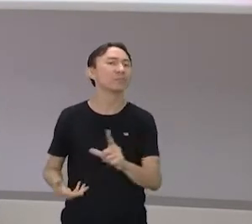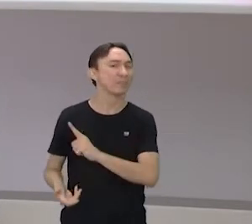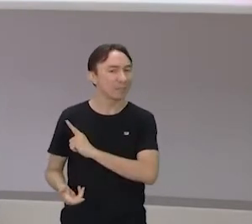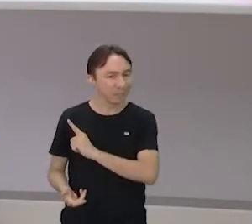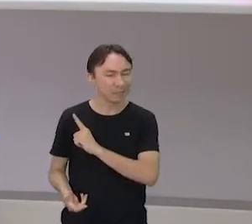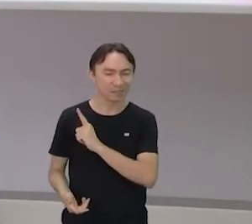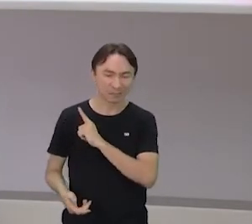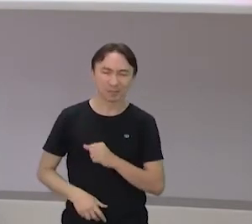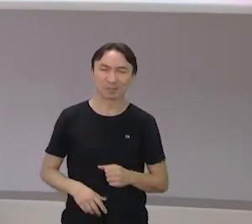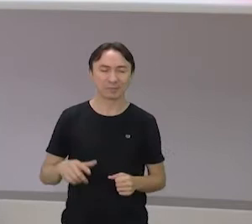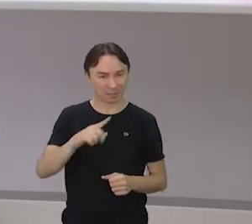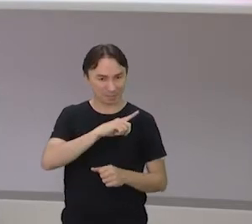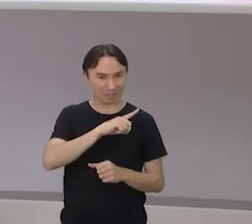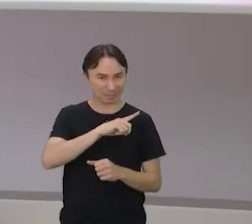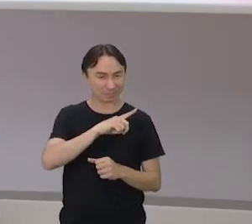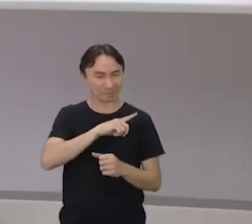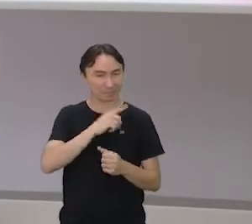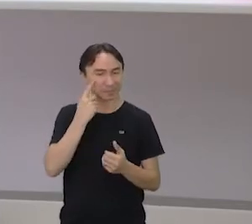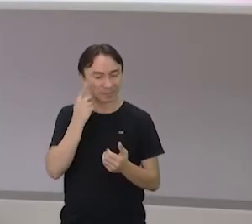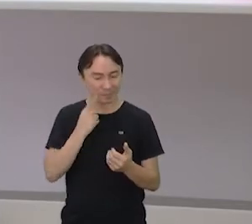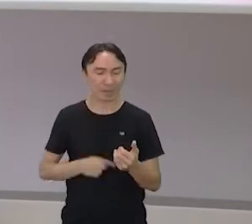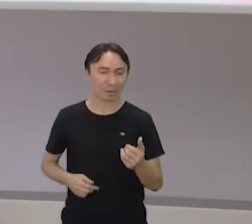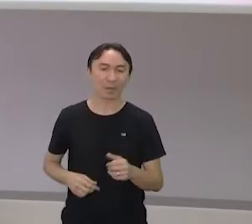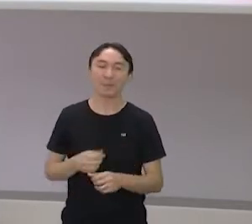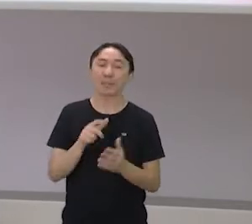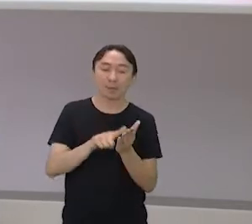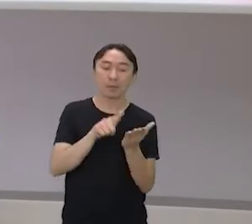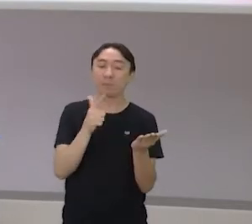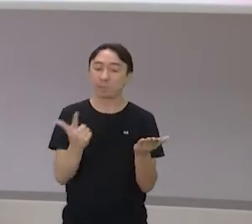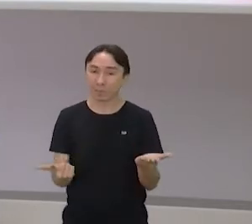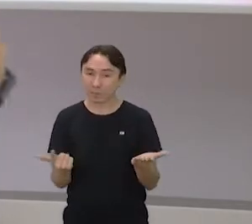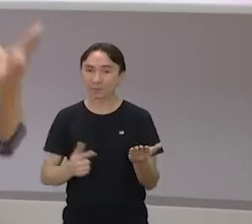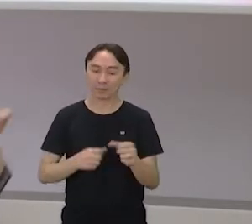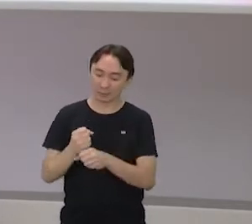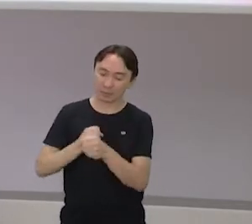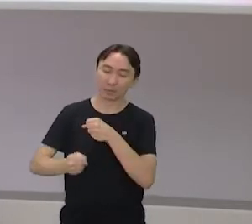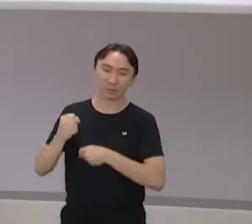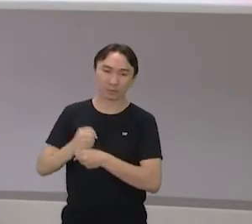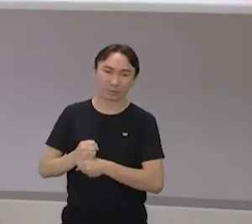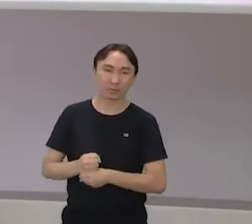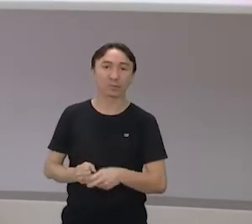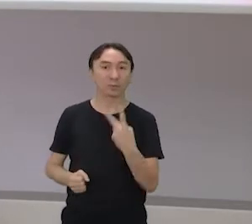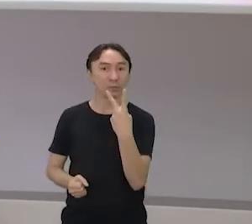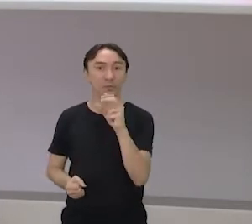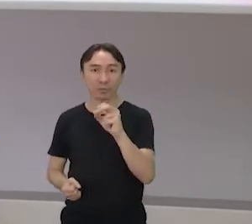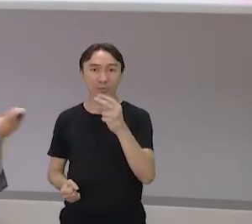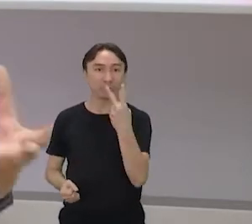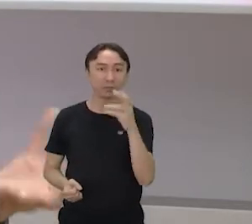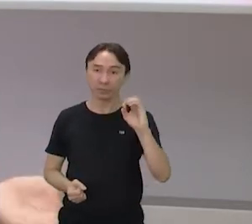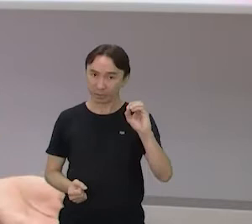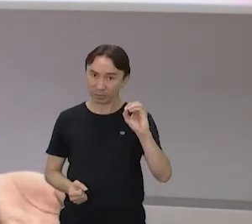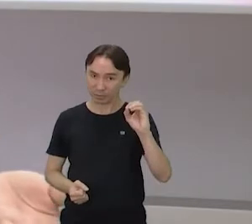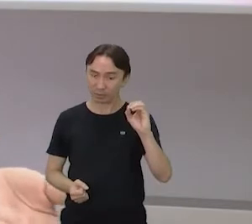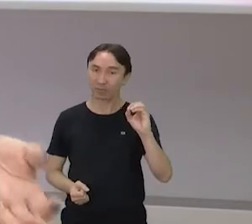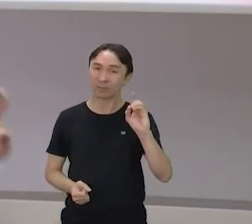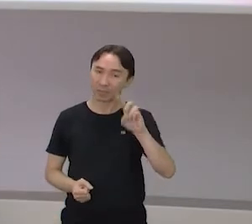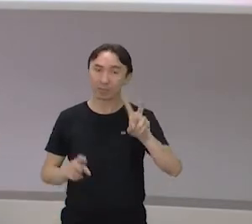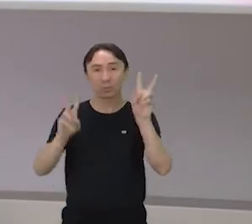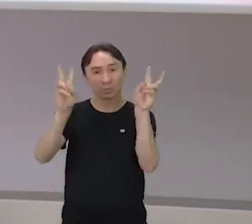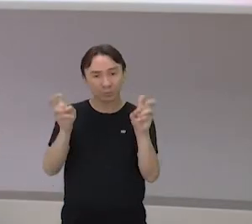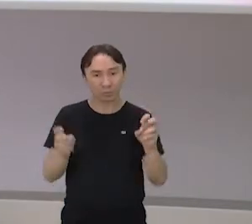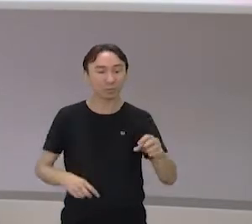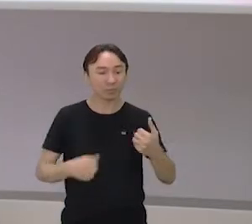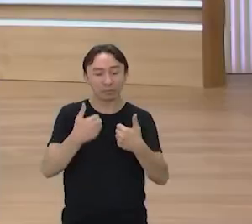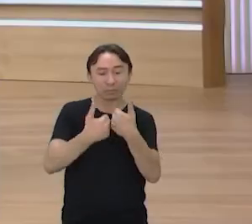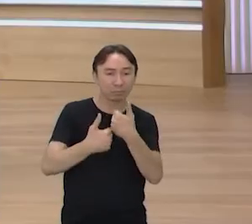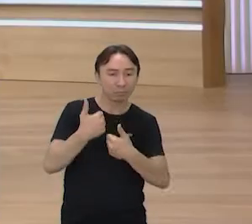uma reportagem lá de 2020 que tratava do assunto do futsal. Por quê? Porque o futsal é a modalidade